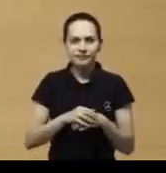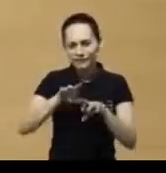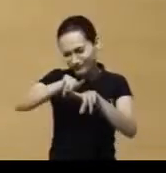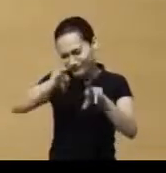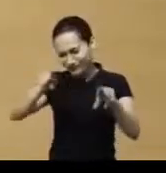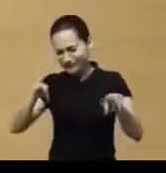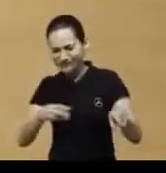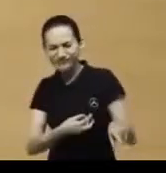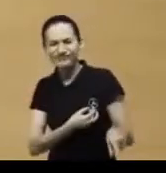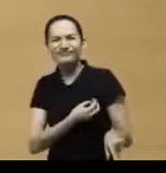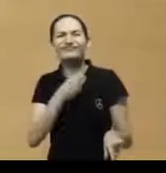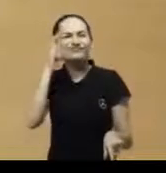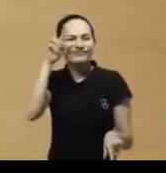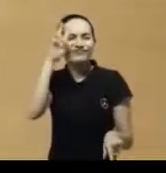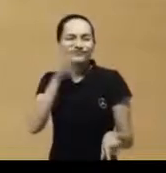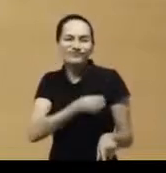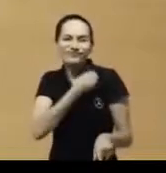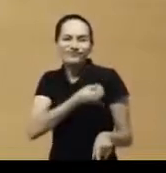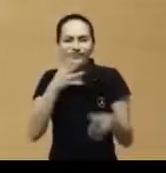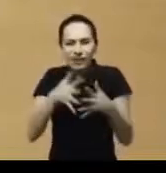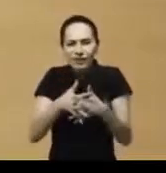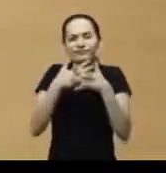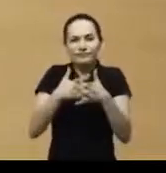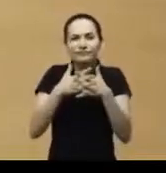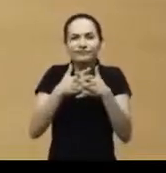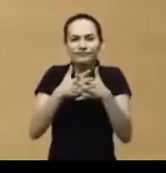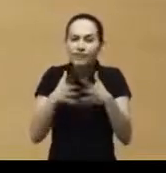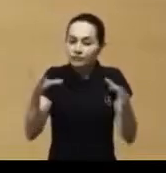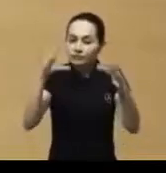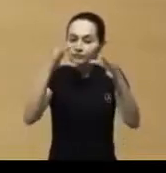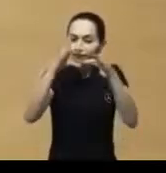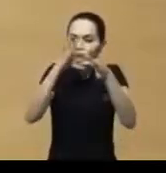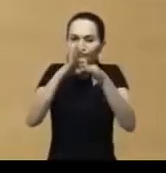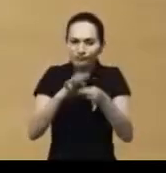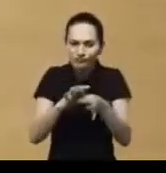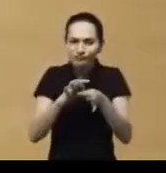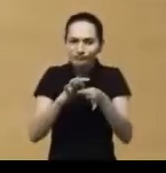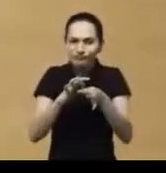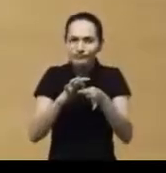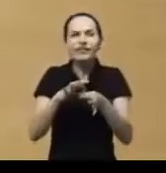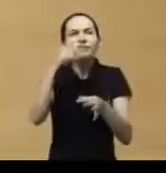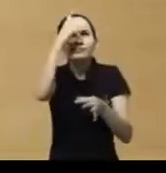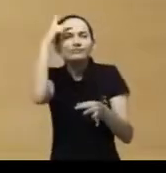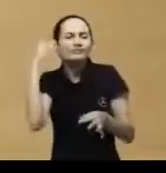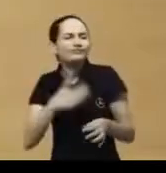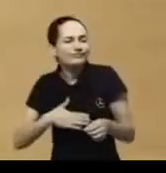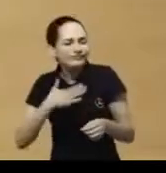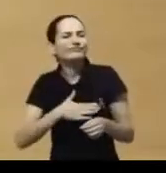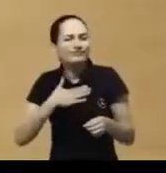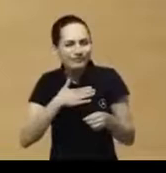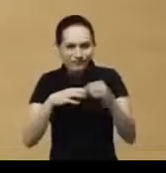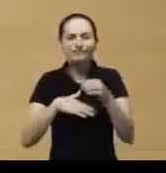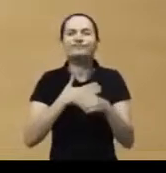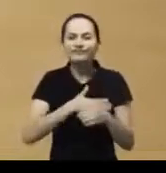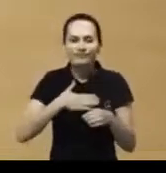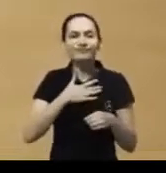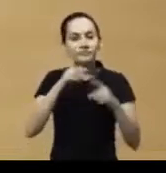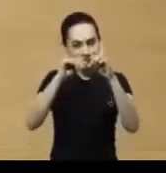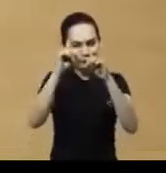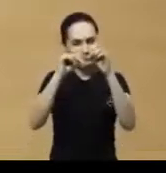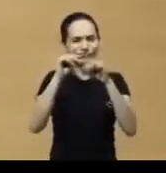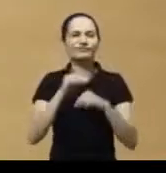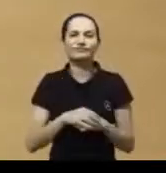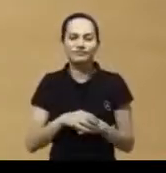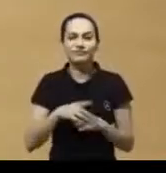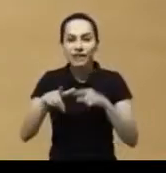histórias de vida que se entrelaçam conectando gerações de clientes e de fãs da marca trabalhando por um